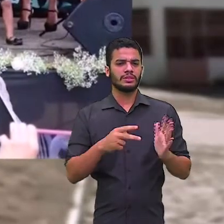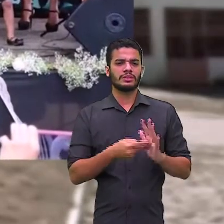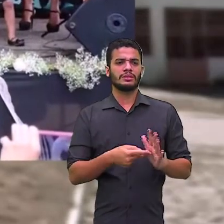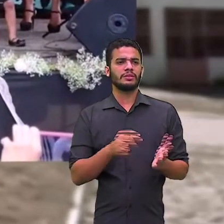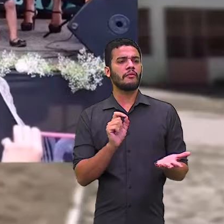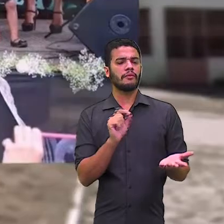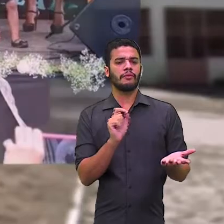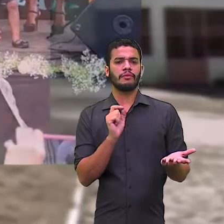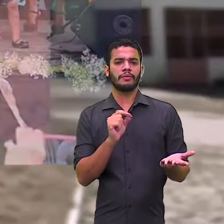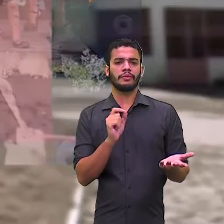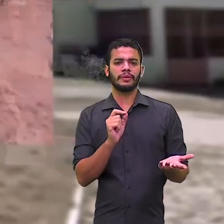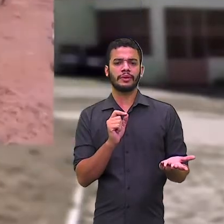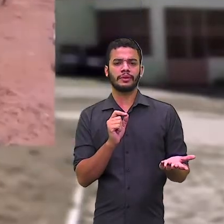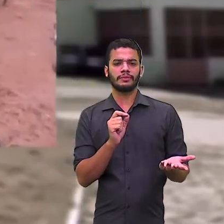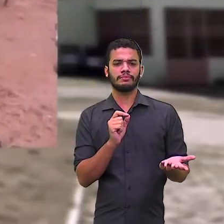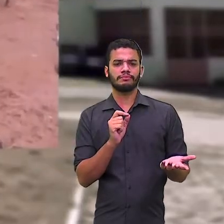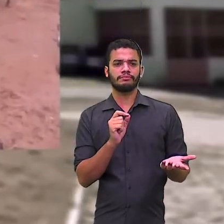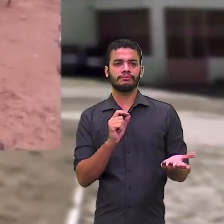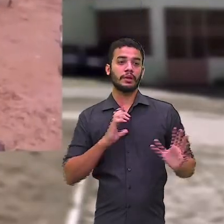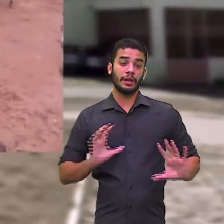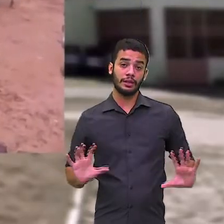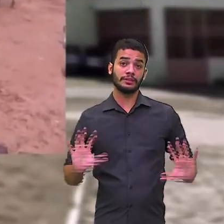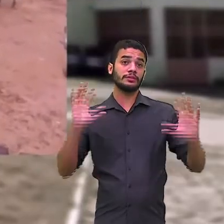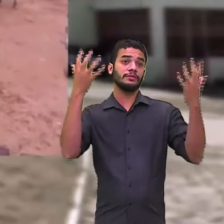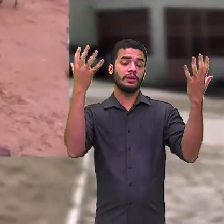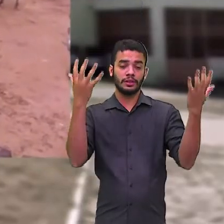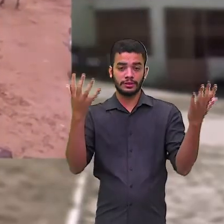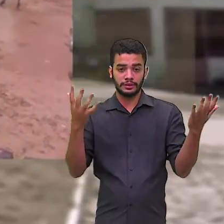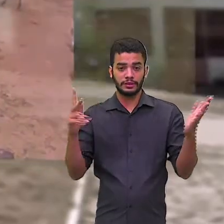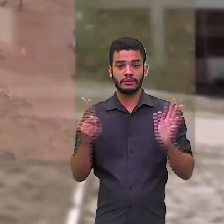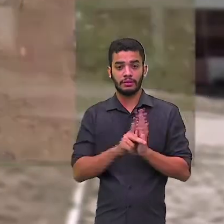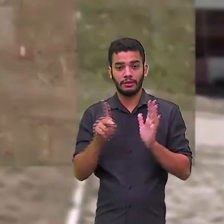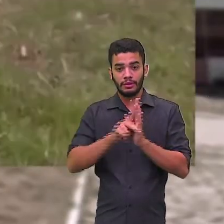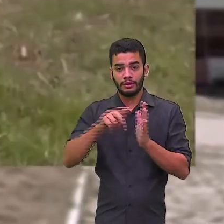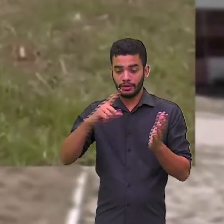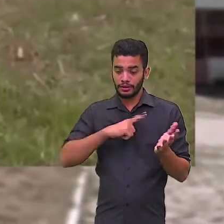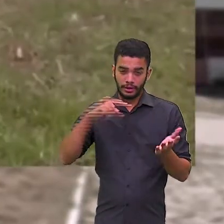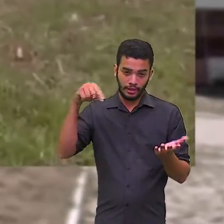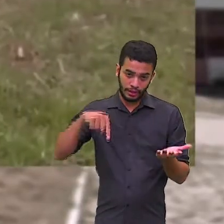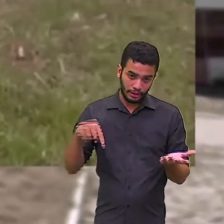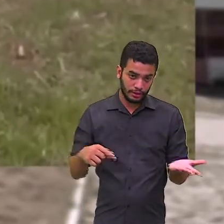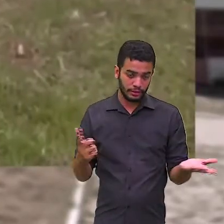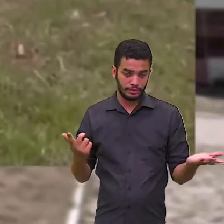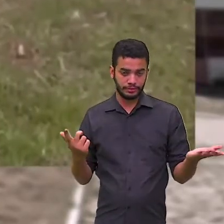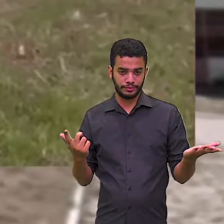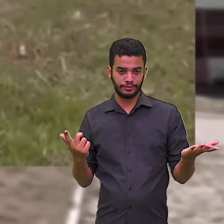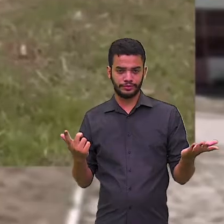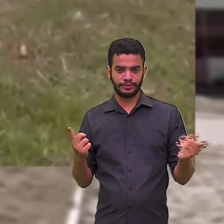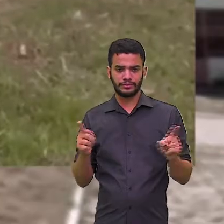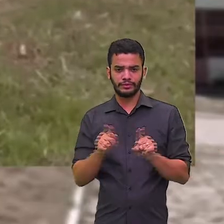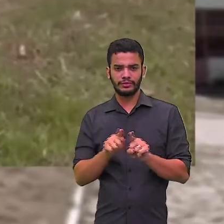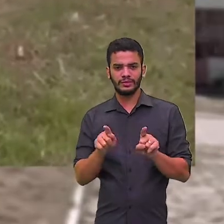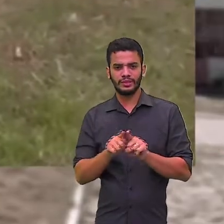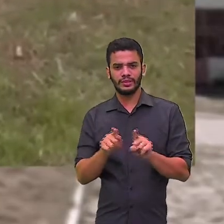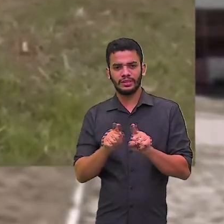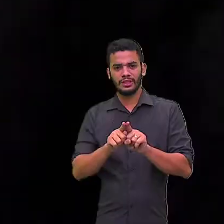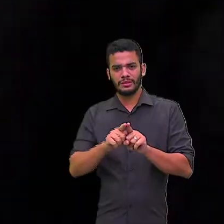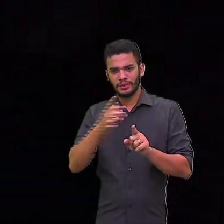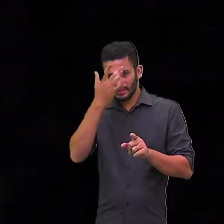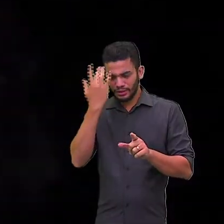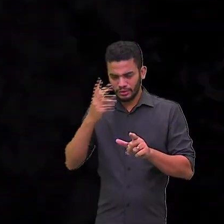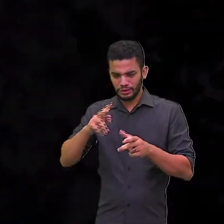Acho que são as festas de São Bernardo que acontecem, as festas de São José, também as cavalgadas que tem